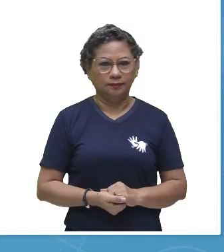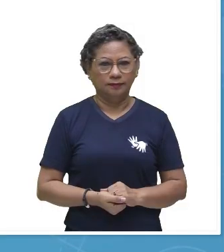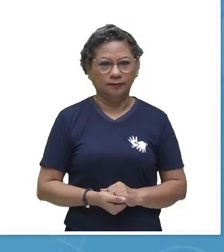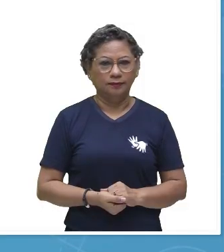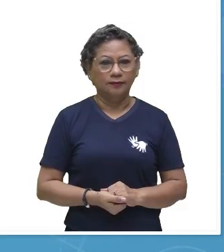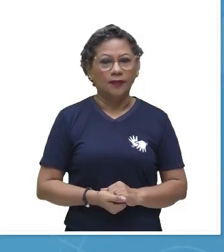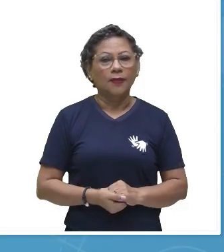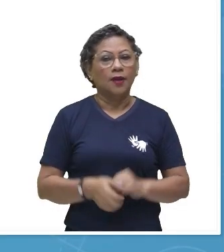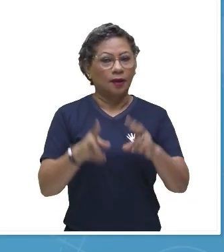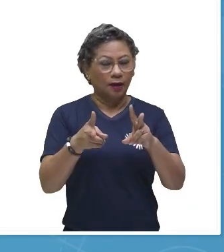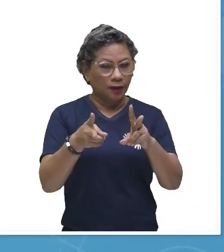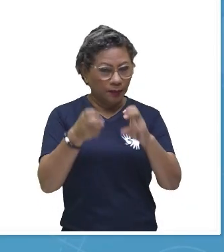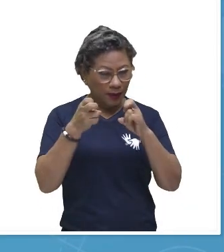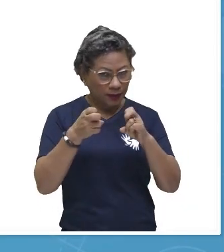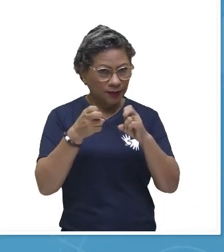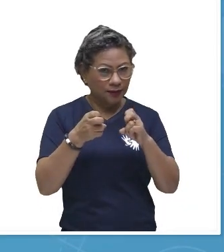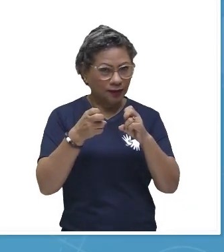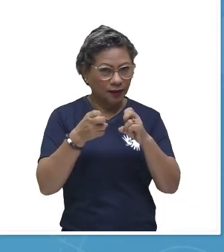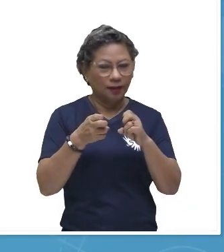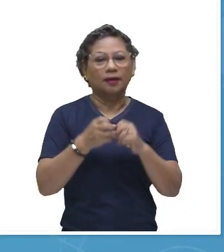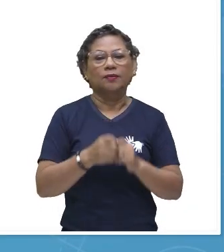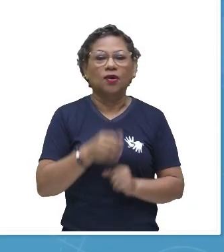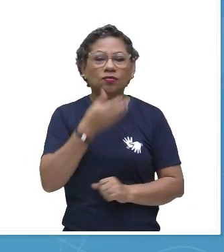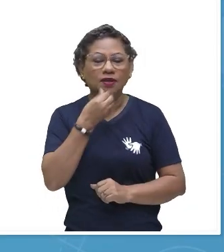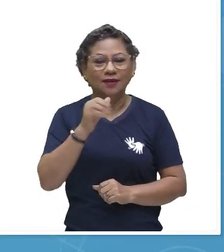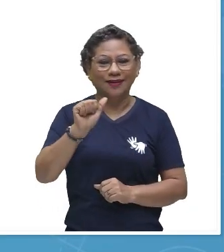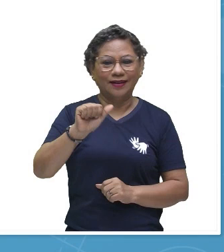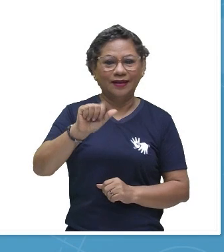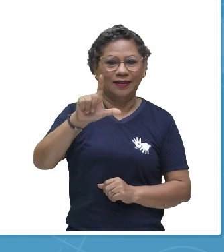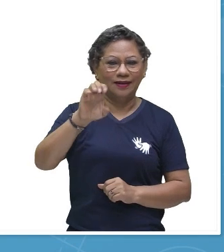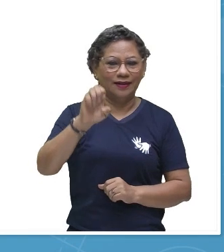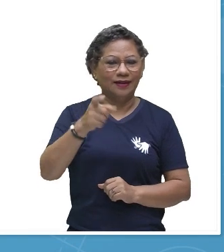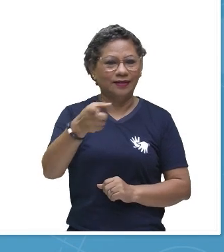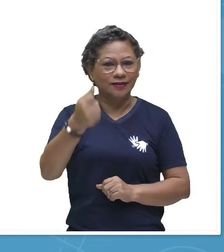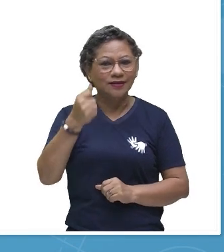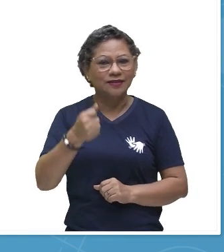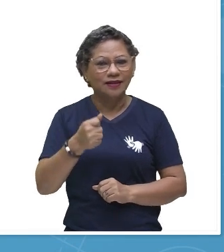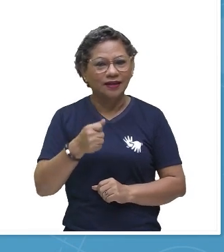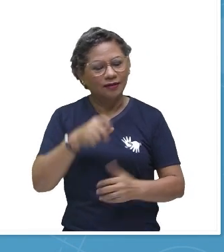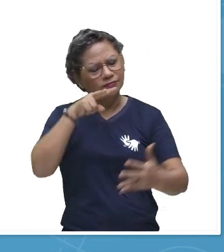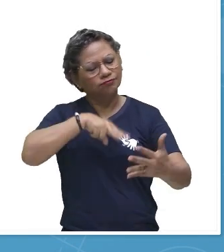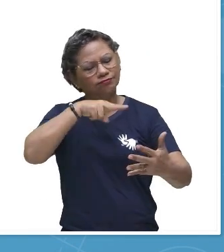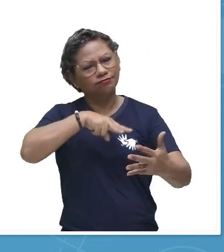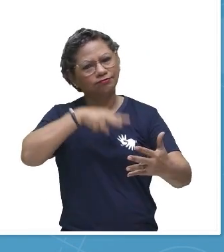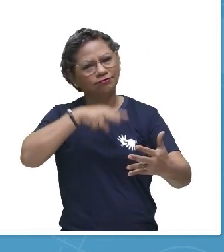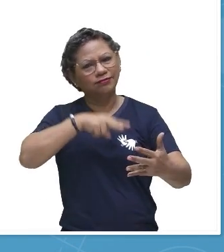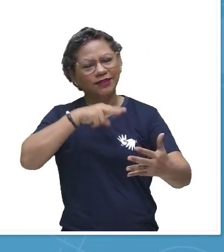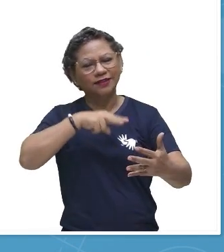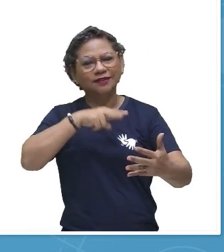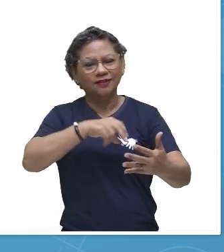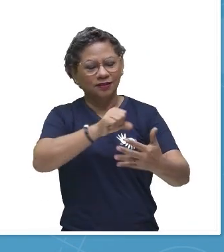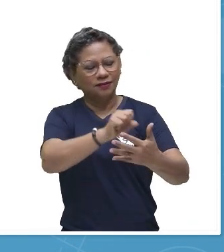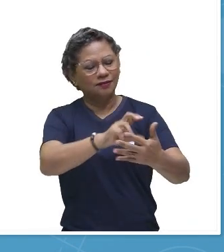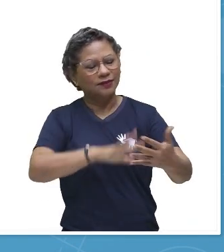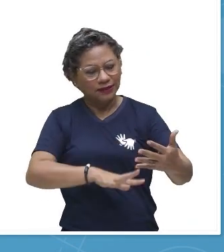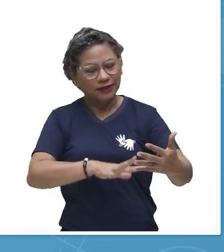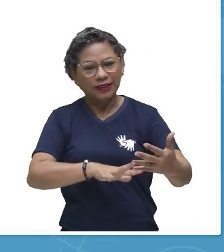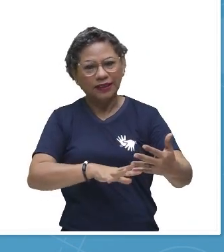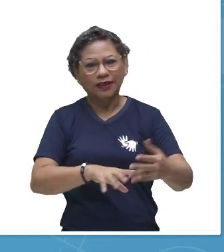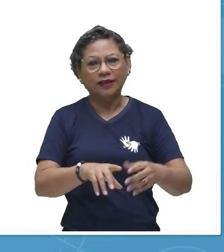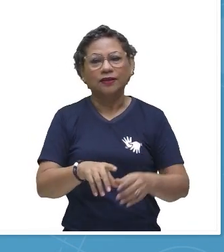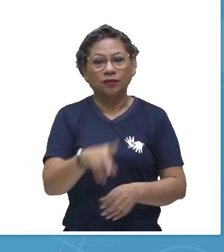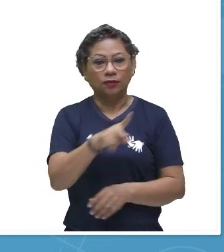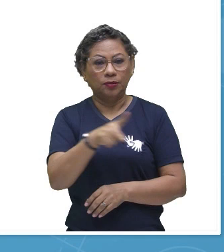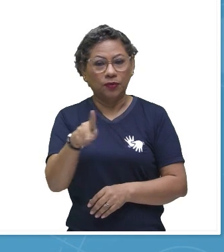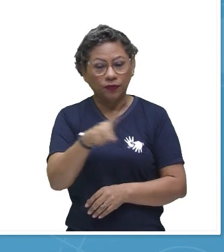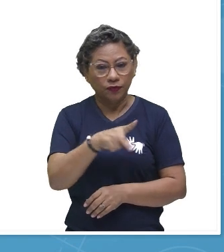Temos na questão 1, Alex está fazendo exercício de geometria. Para isso, o professor lhe deu um desenho com várias retas